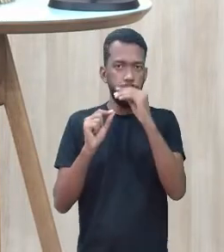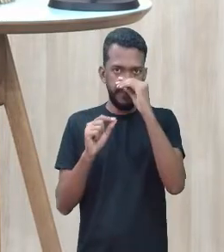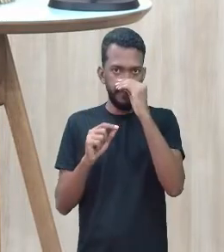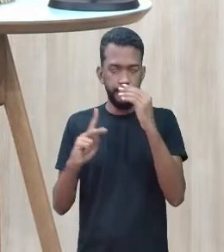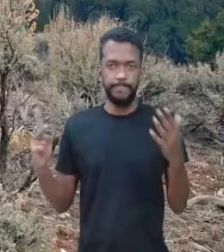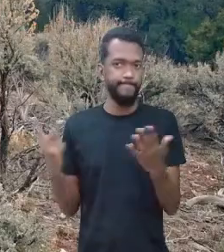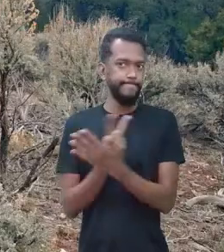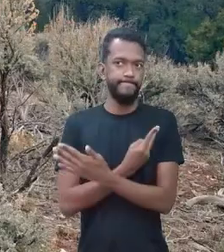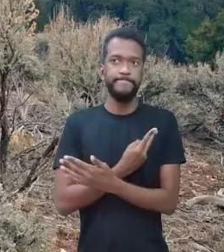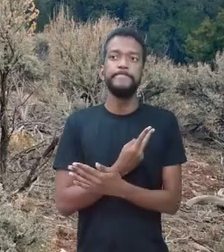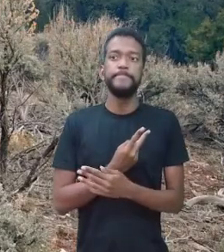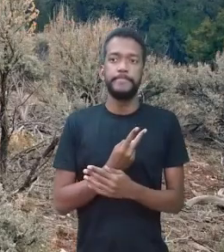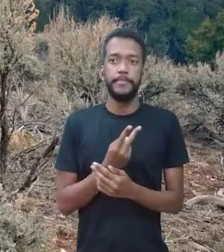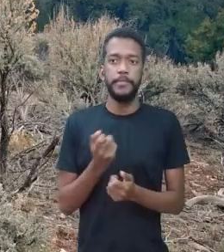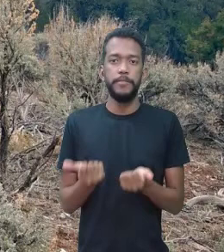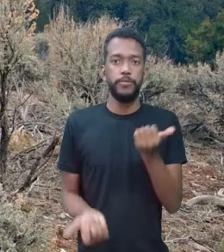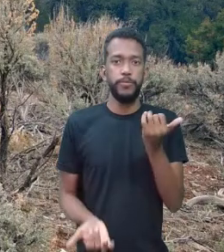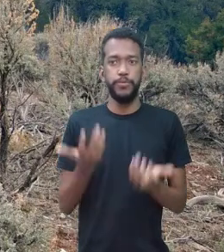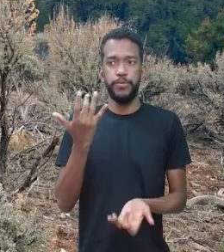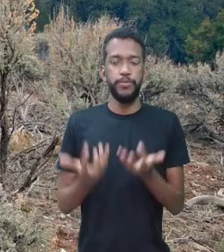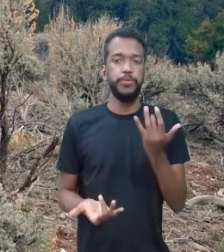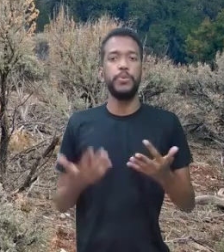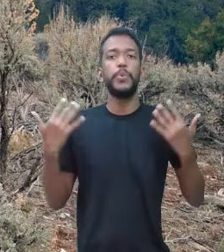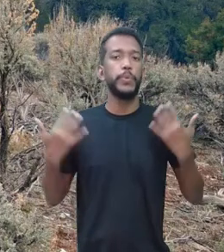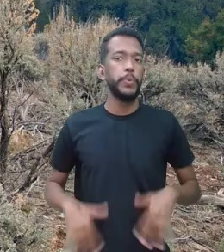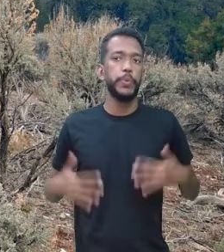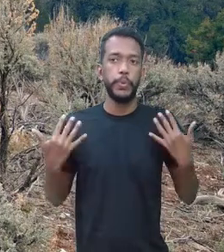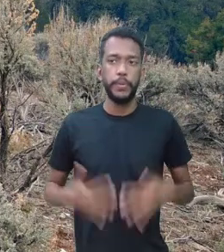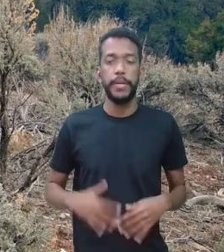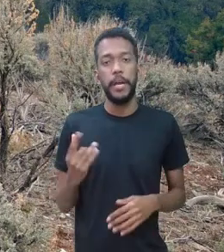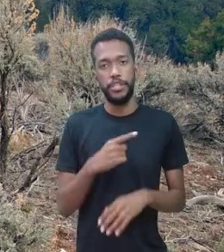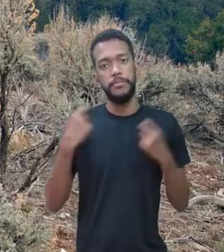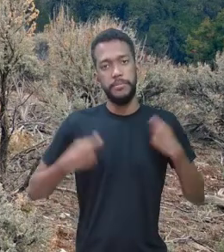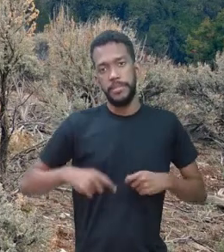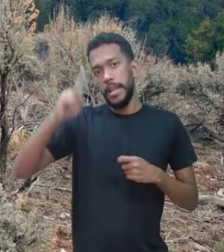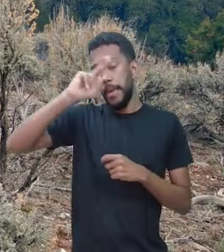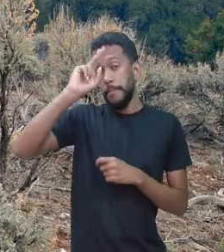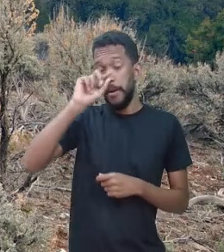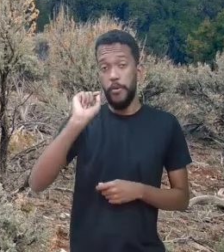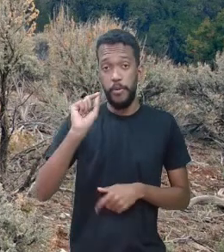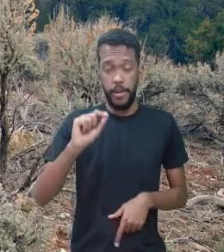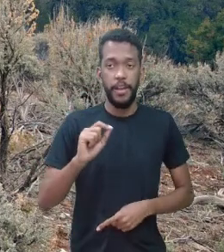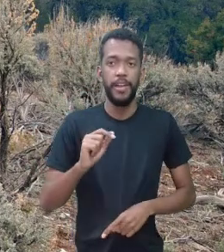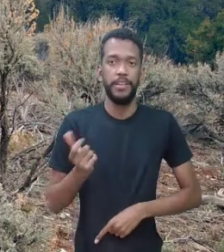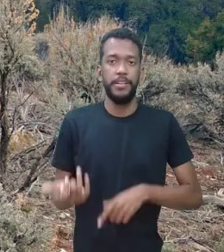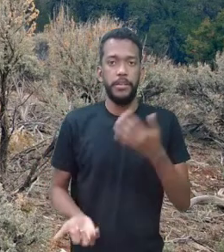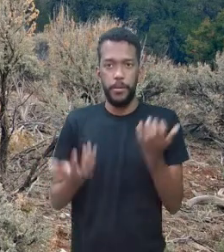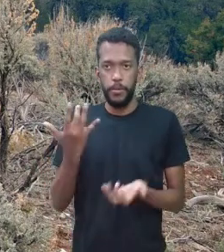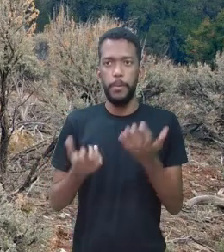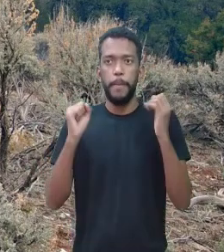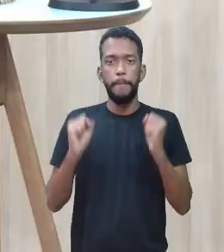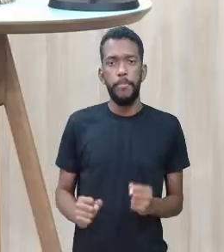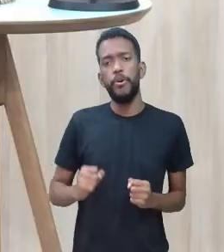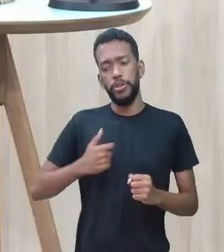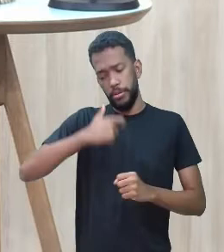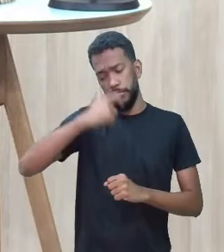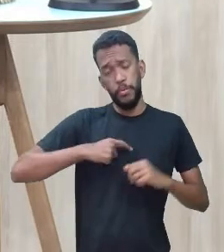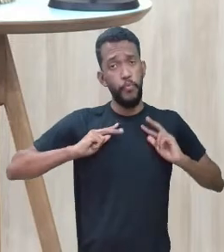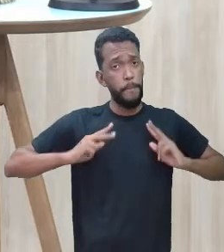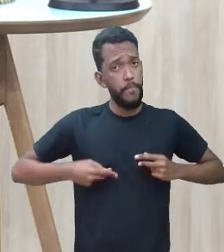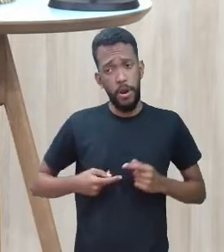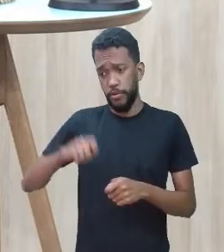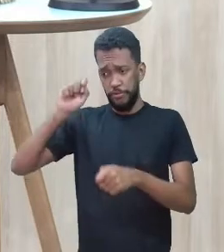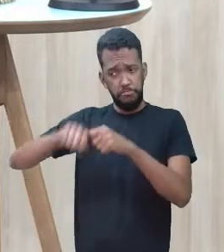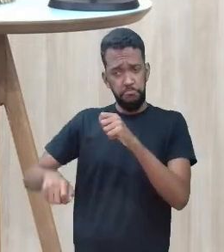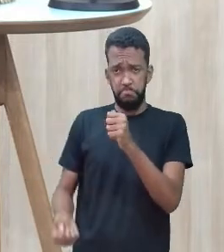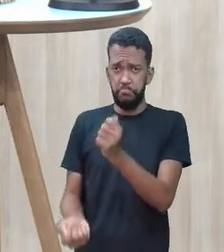queimada. Sério, não é, pessoal? A gente vai ter que lembrar que essa queimada ela pode ser provocada pela ação do homem e pode ser provocada